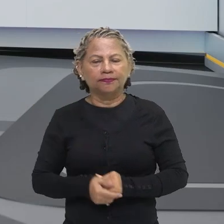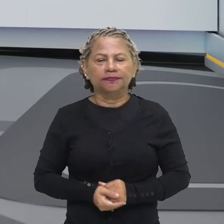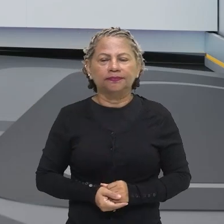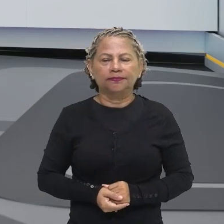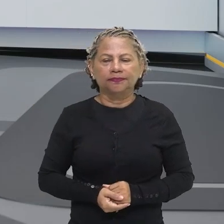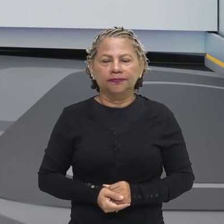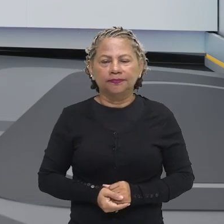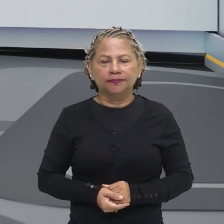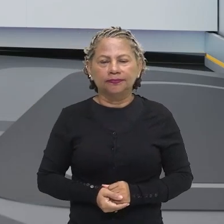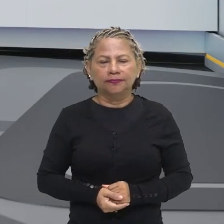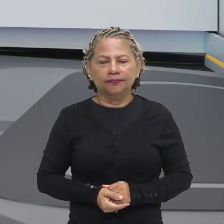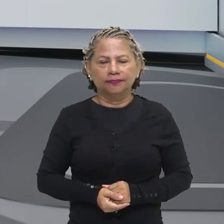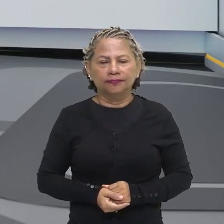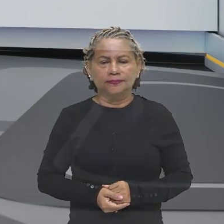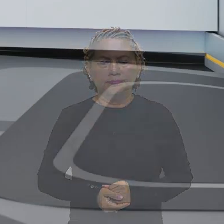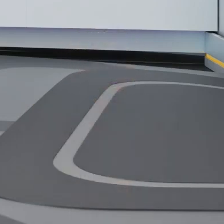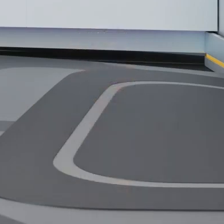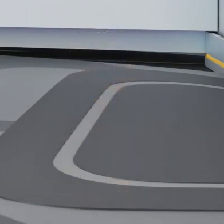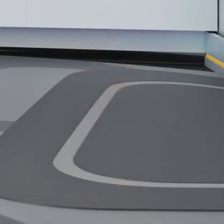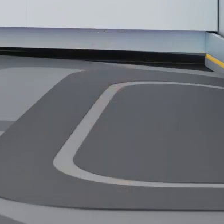lá?